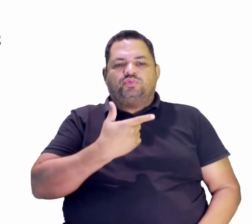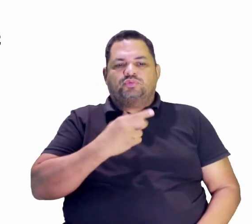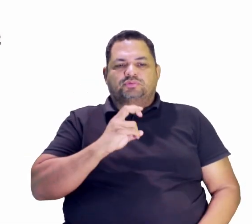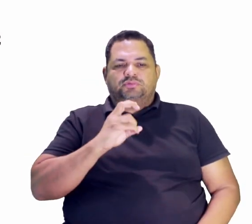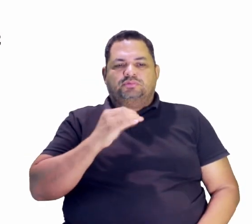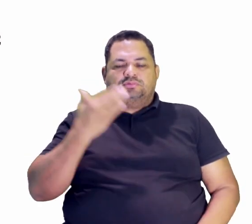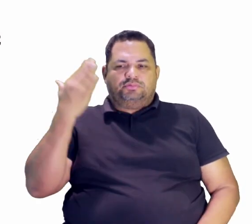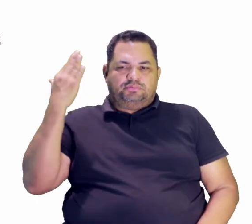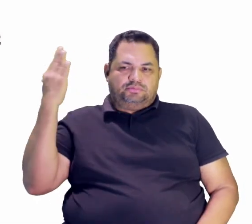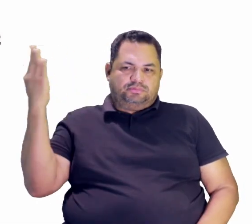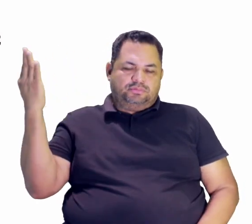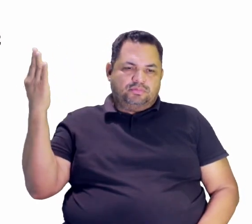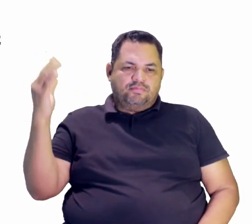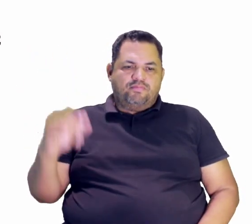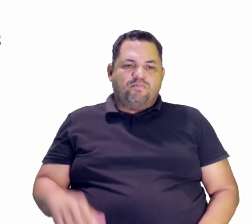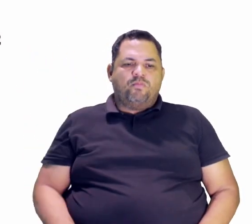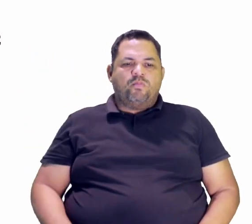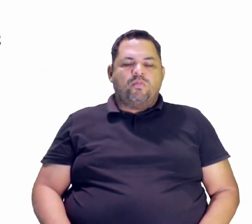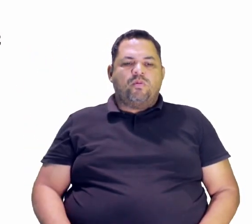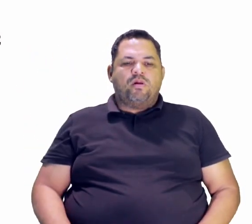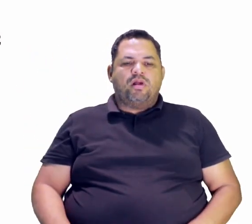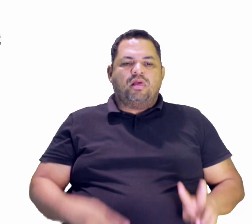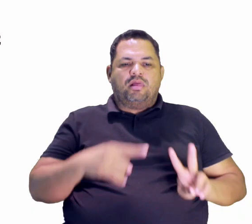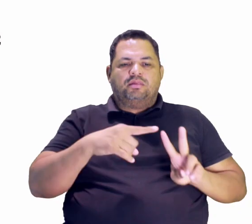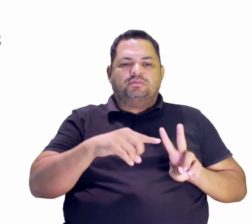raiz quadrada de 2.500,